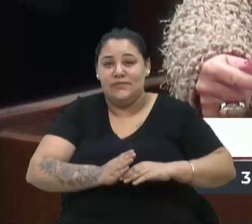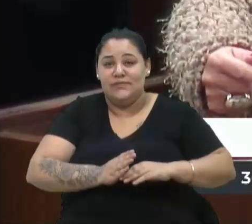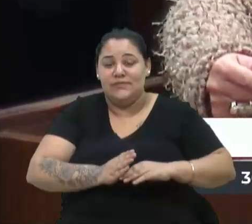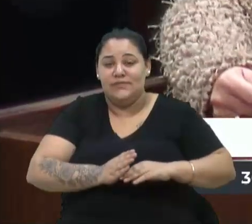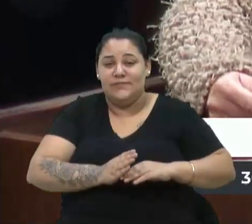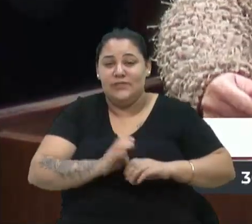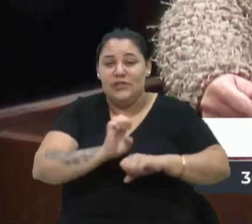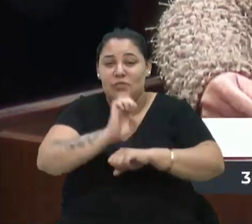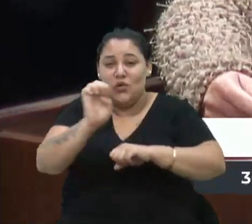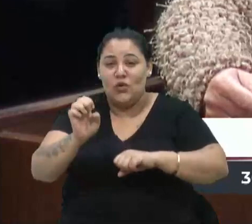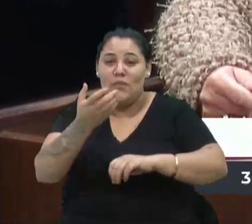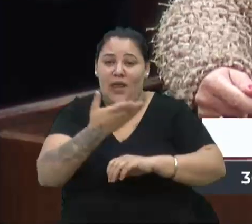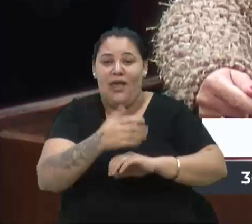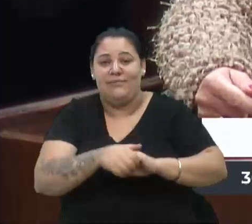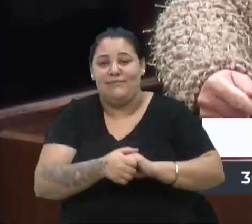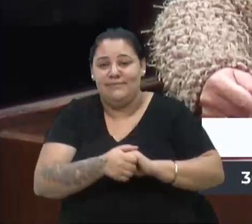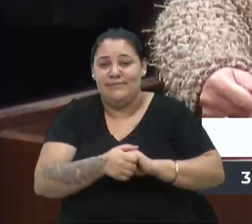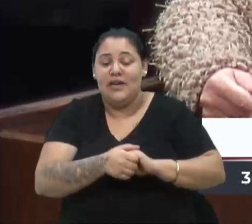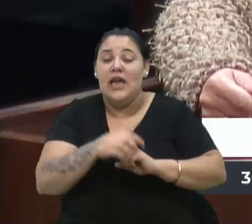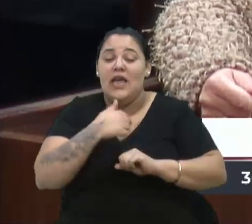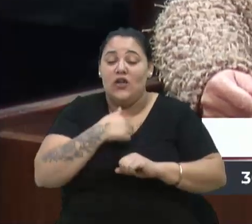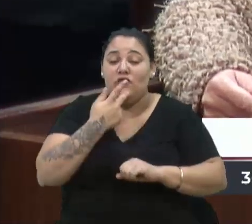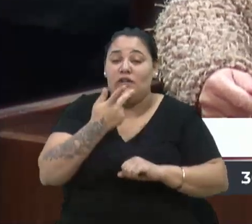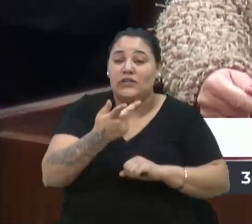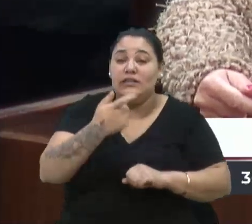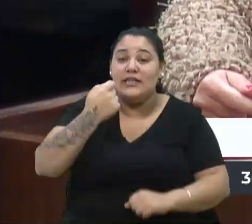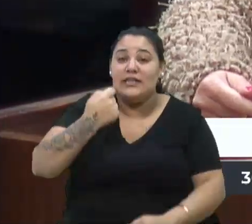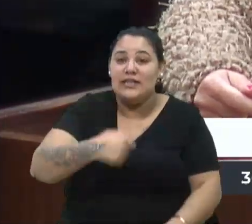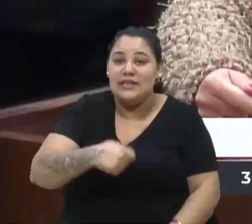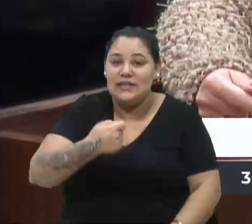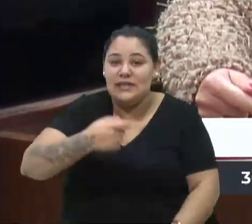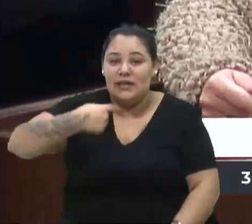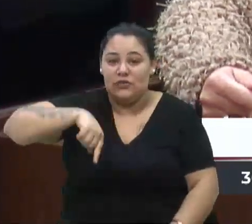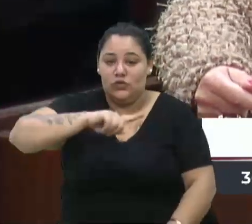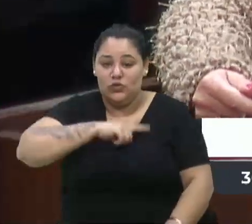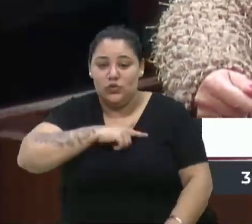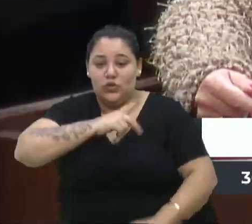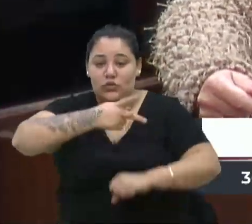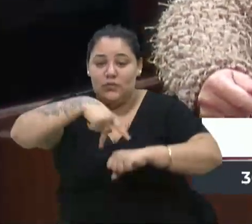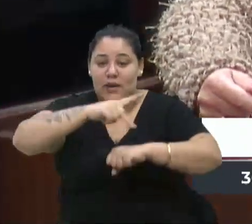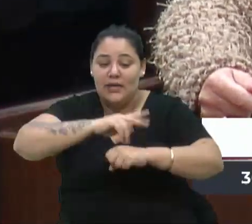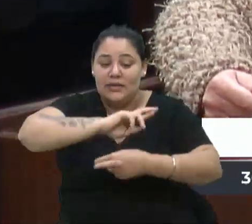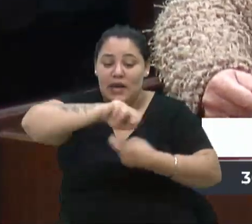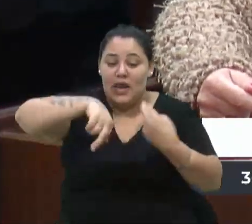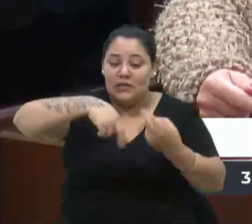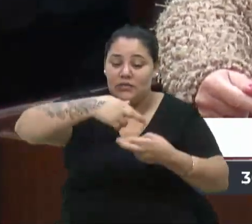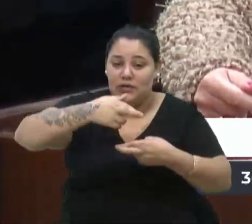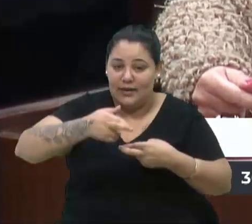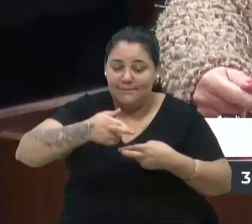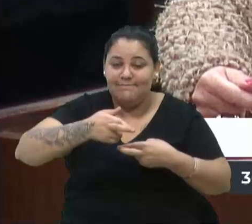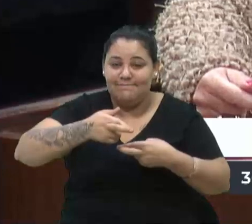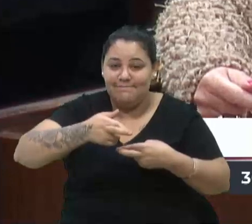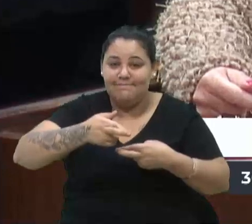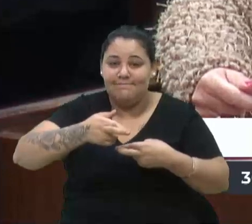Então, eu estou falando da necessidade do nosso país se relacionar